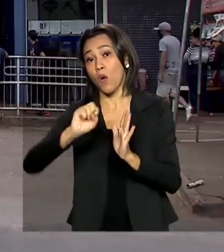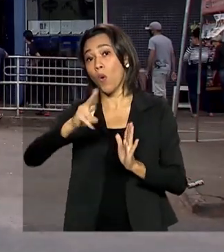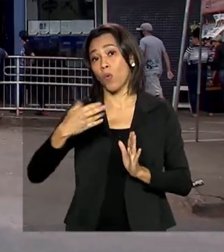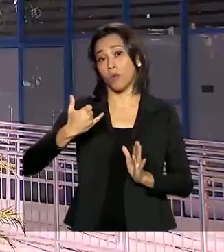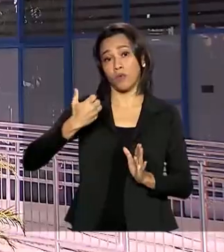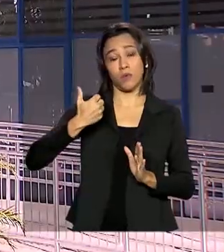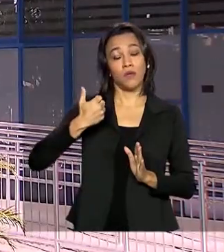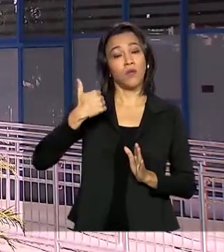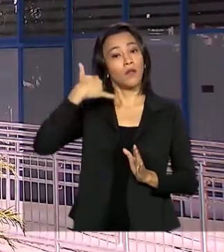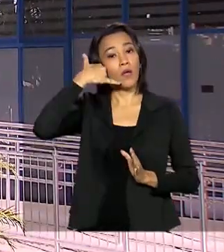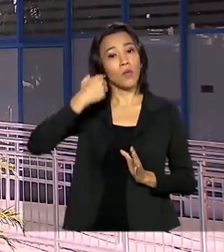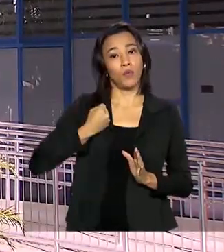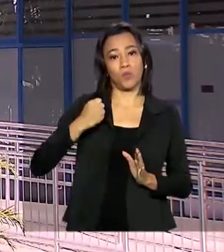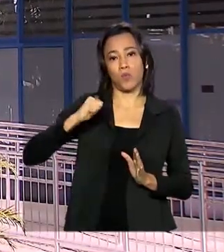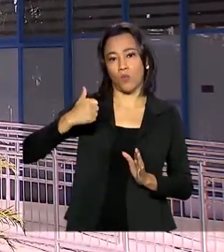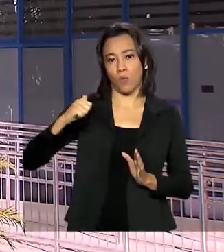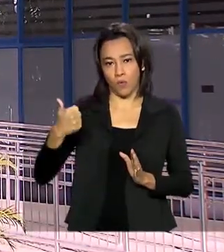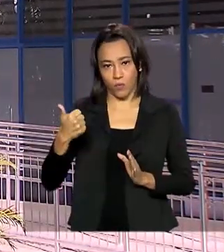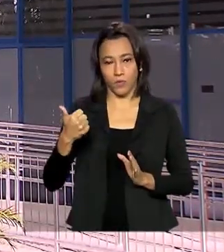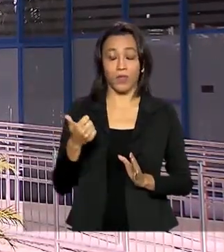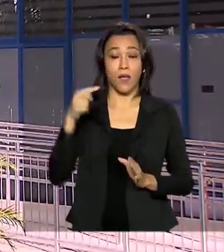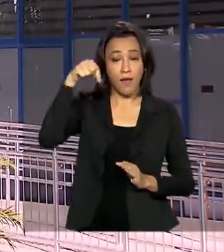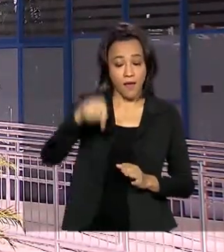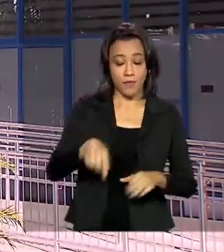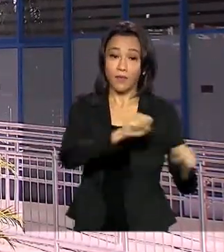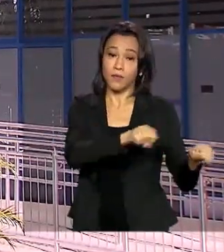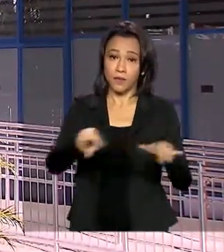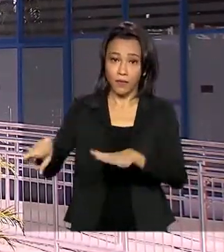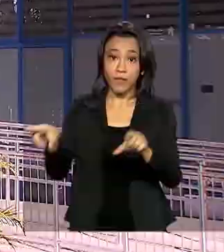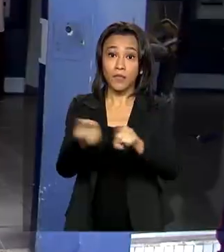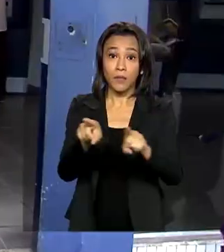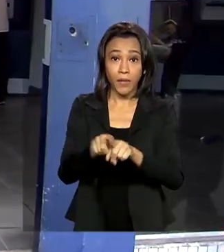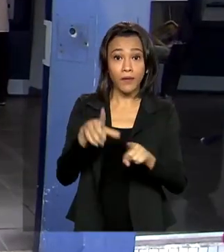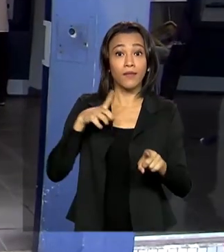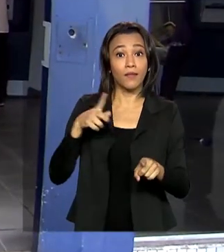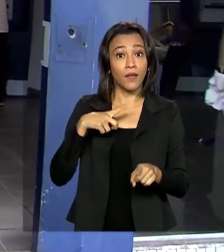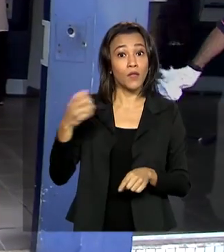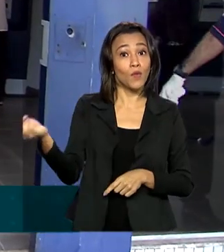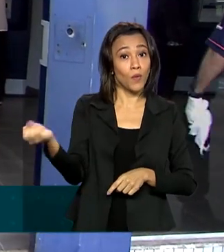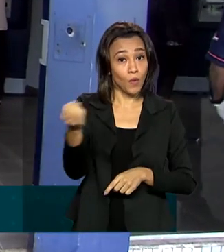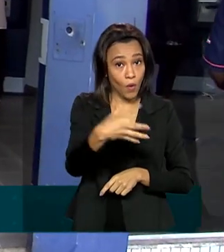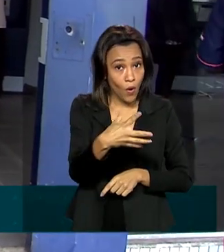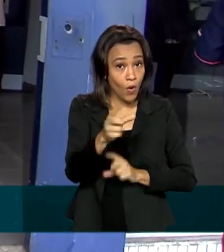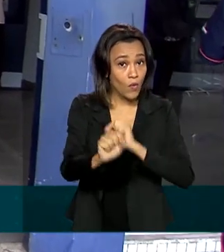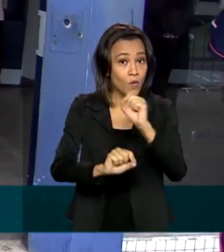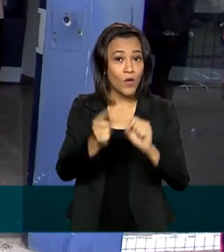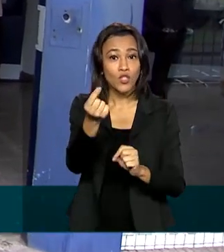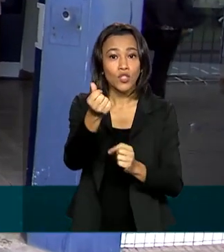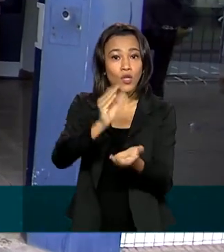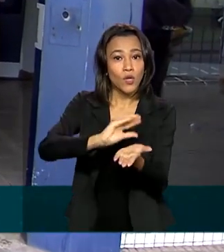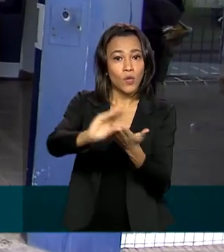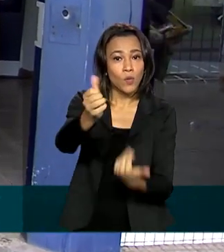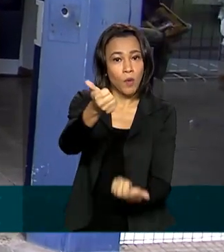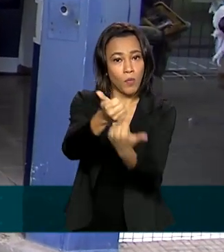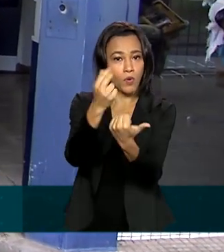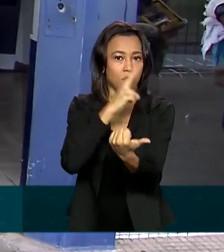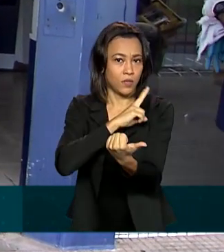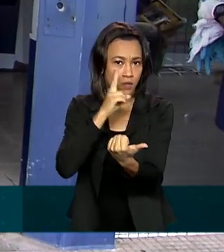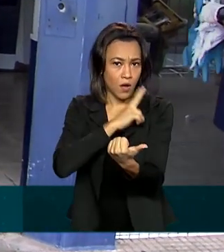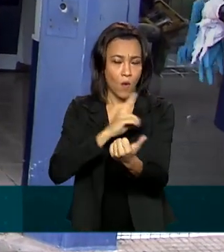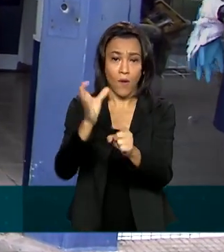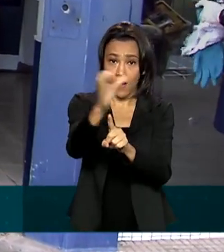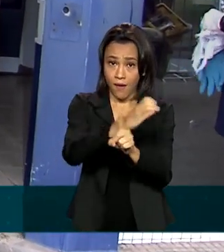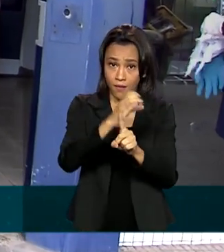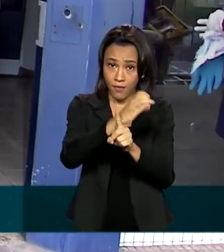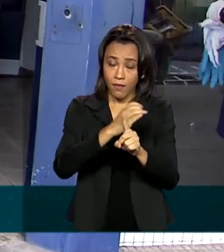no número 111. Essa semana também tem liberação de novos créditos do auxílio emergencial. O calendário